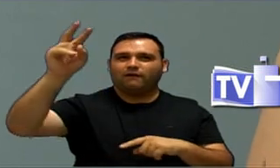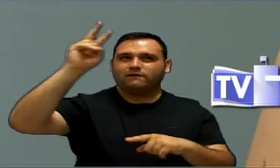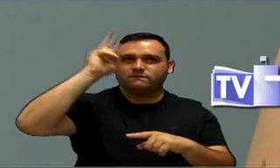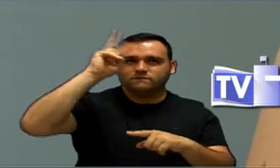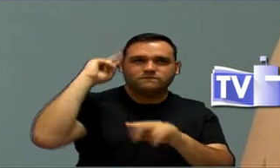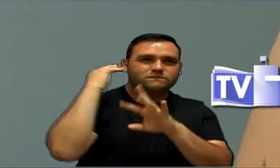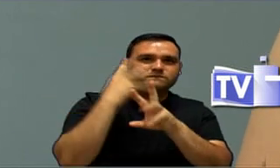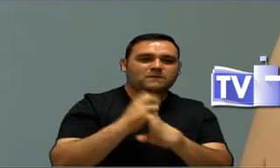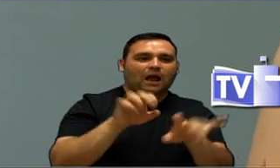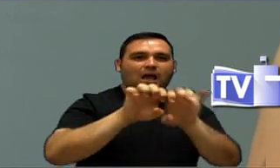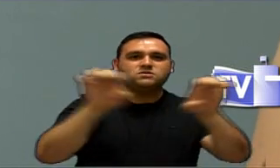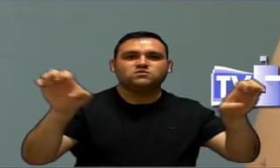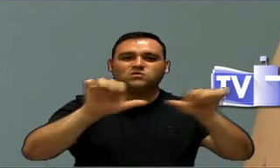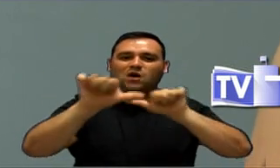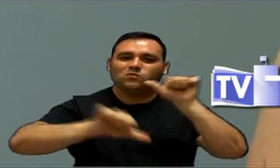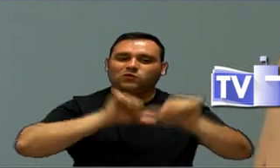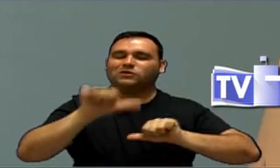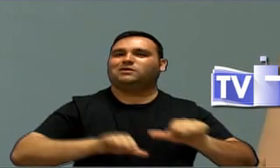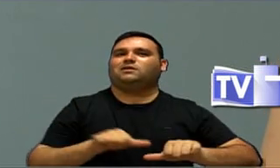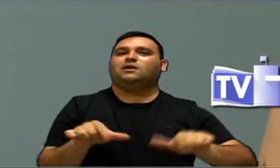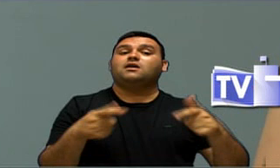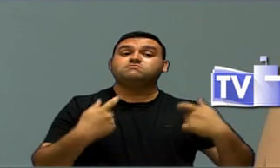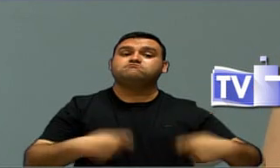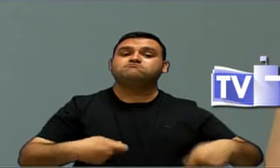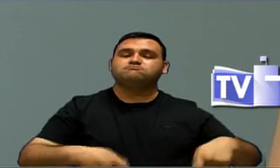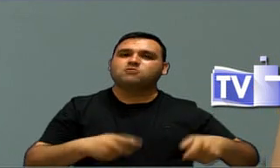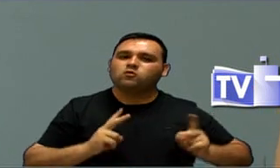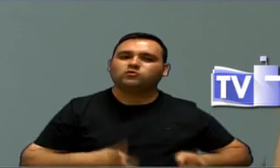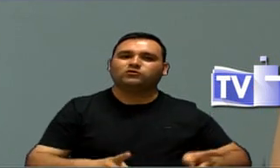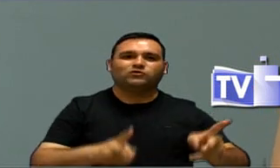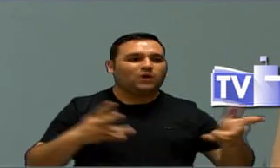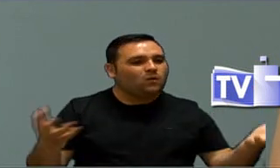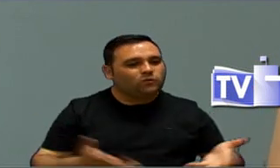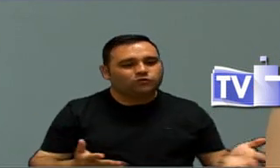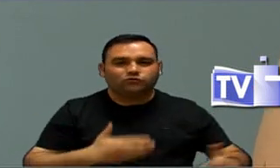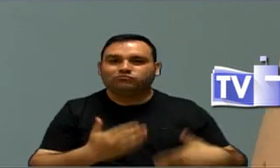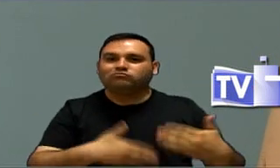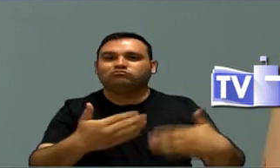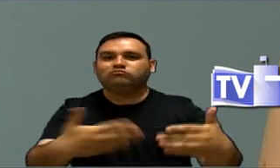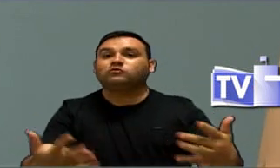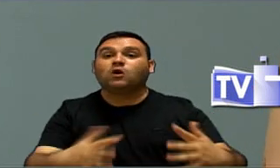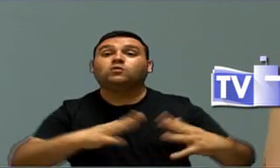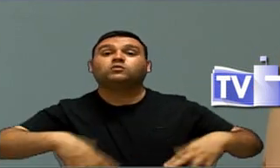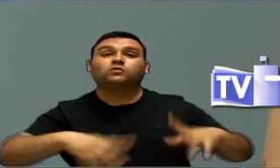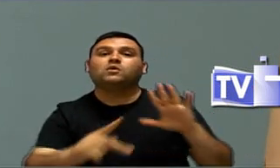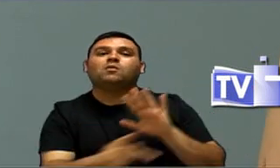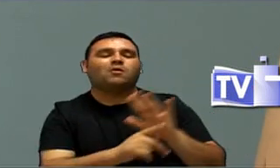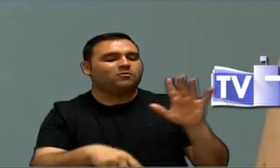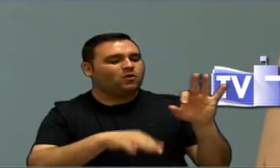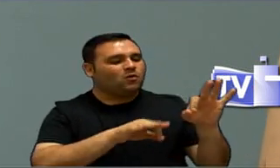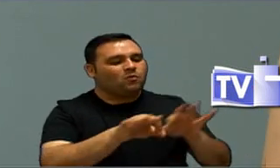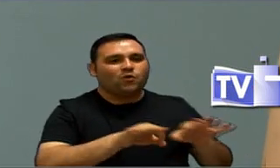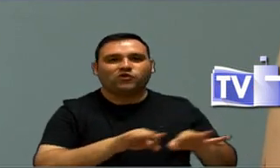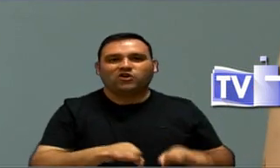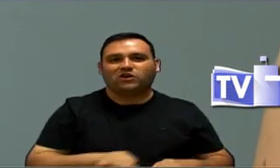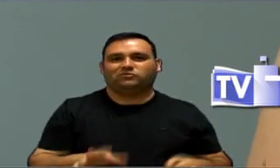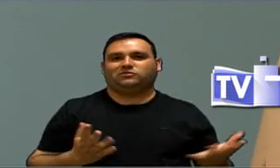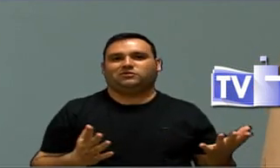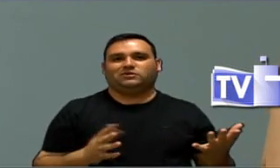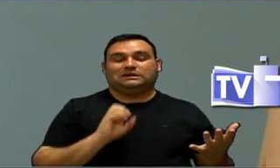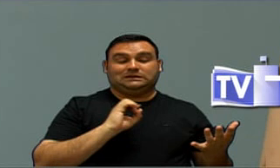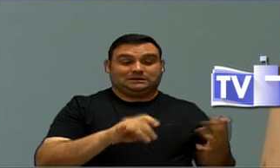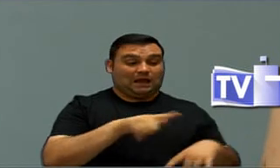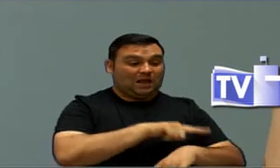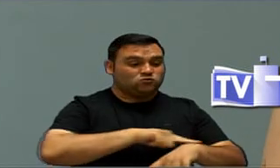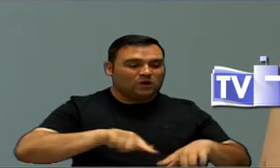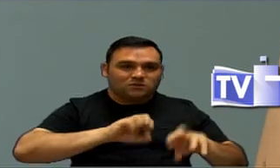mudar a estrutura, e que a gente tem que continuar exatamente pelo momento atual que nós vivemos. Tudo isso faz parte de um projeto. Se a gente pensa a educação